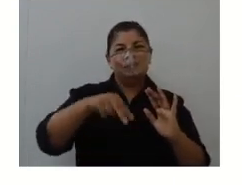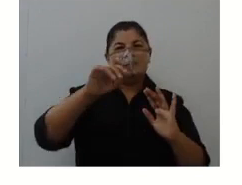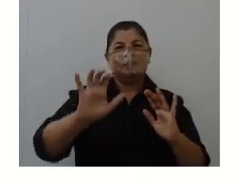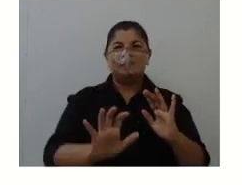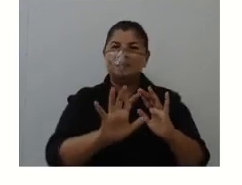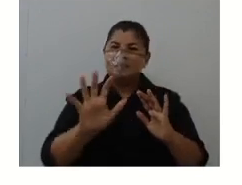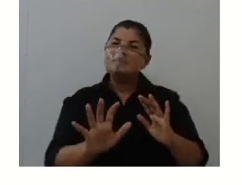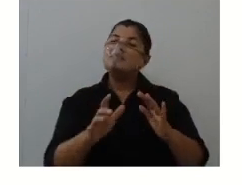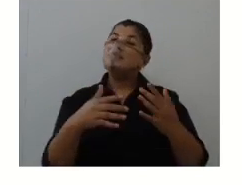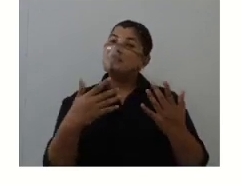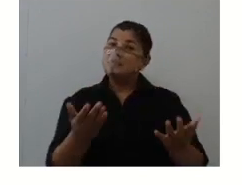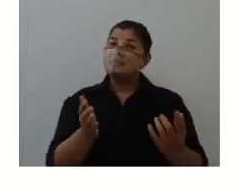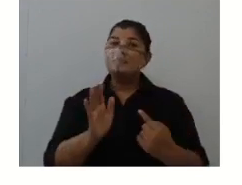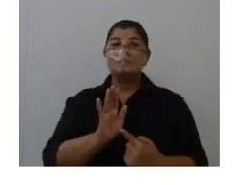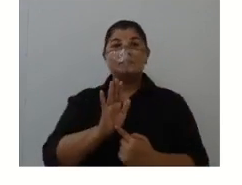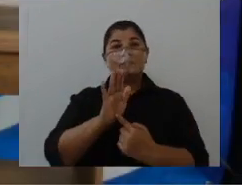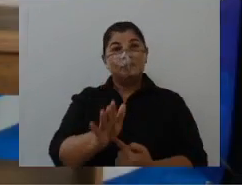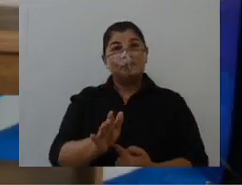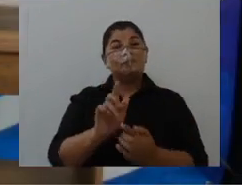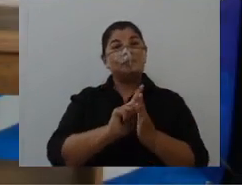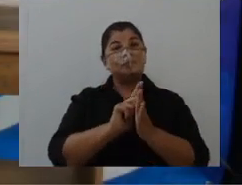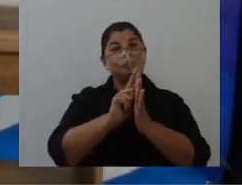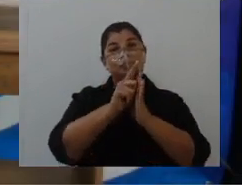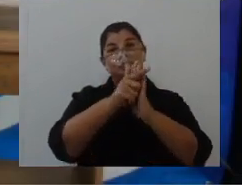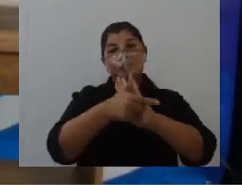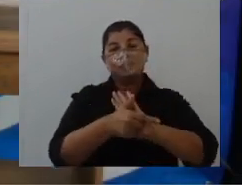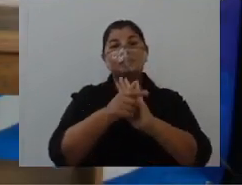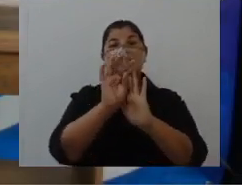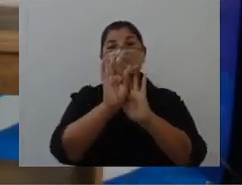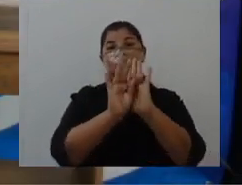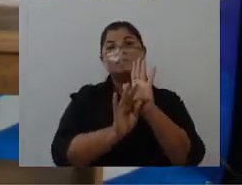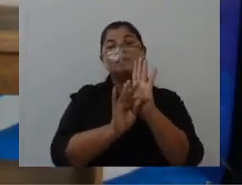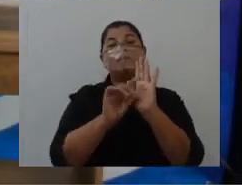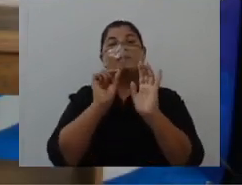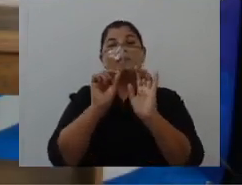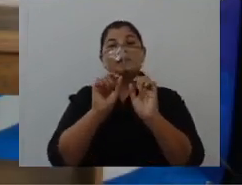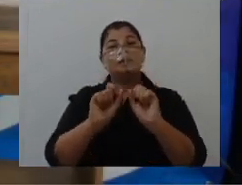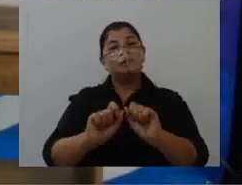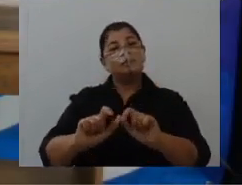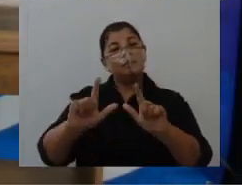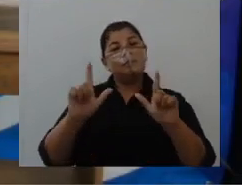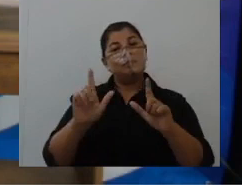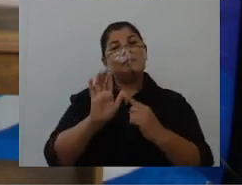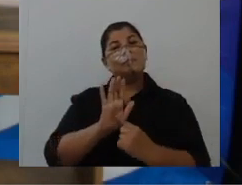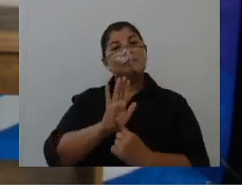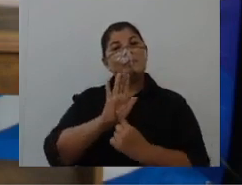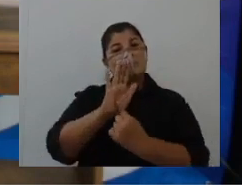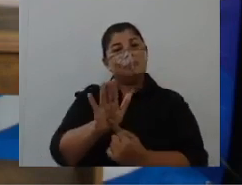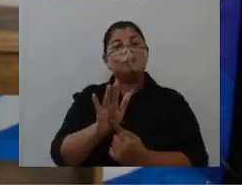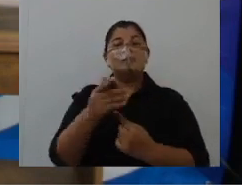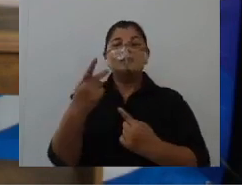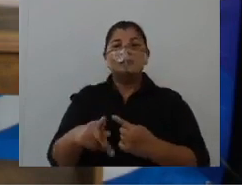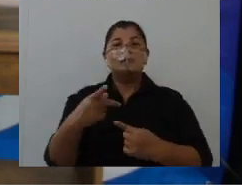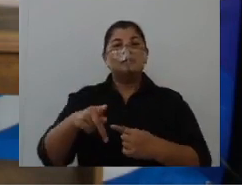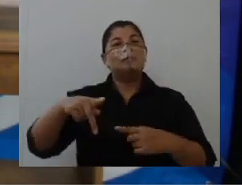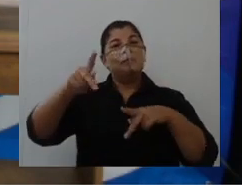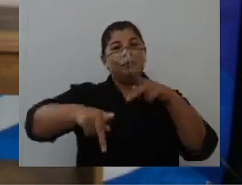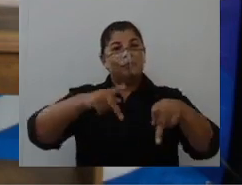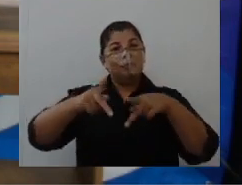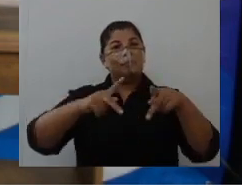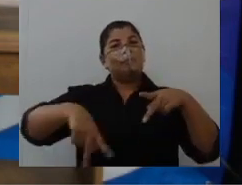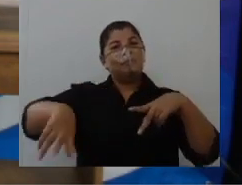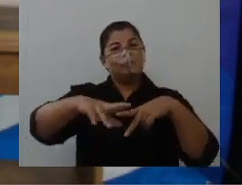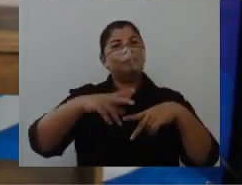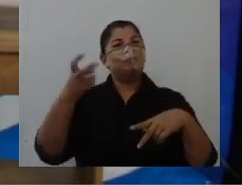uma forma... O cordel é um gênero textual, é uma forma de manifestação artística que representa o nosso povo, a nossa cultura.